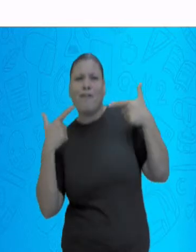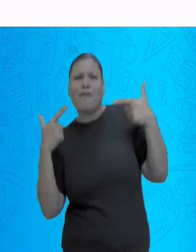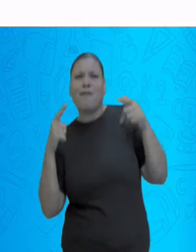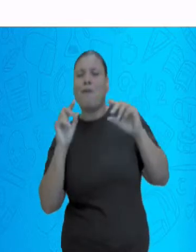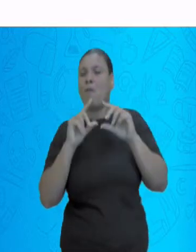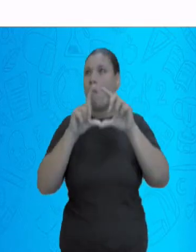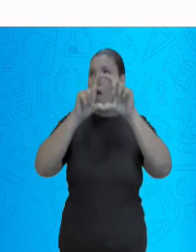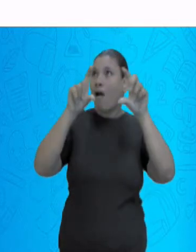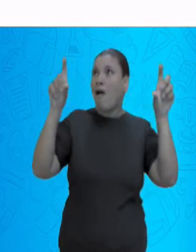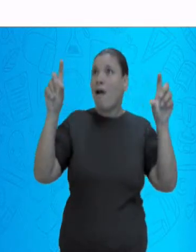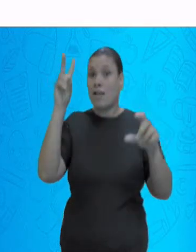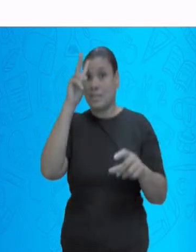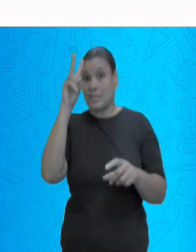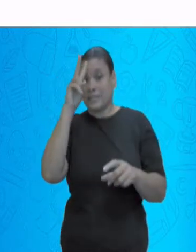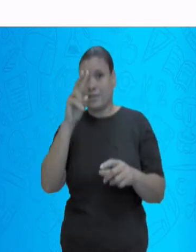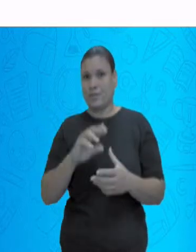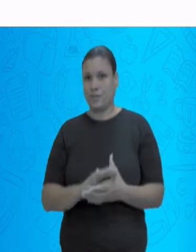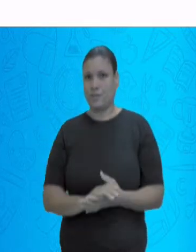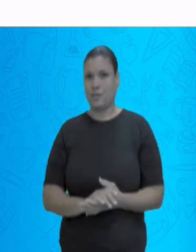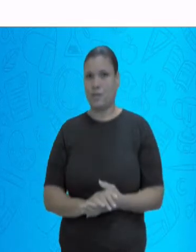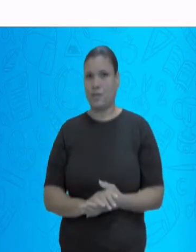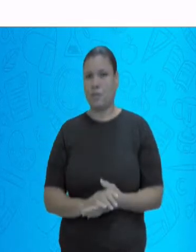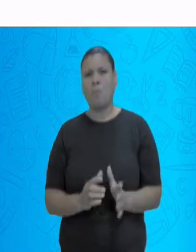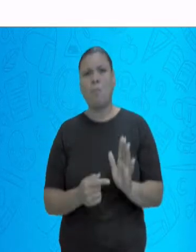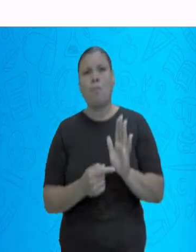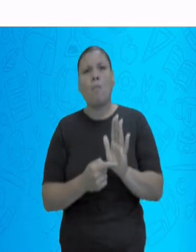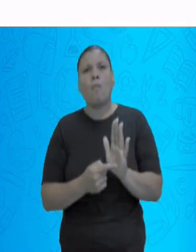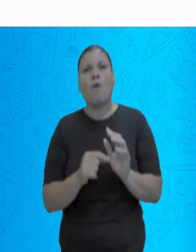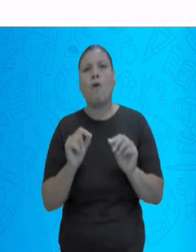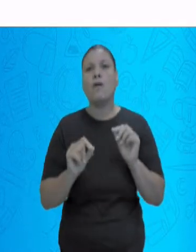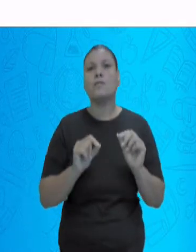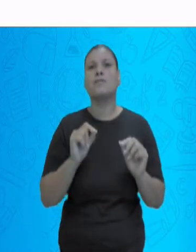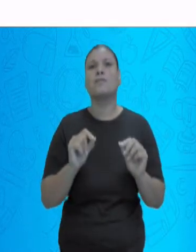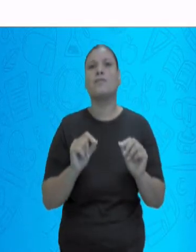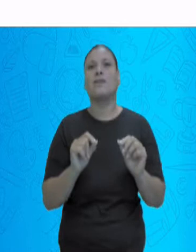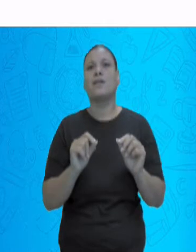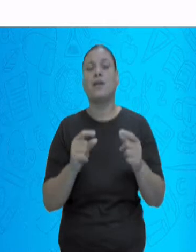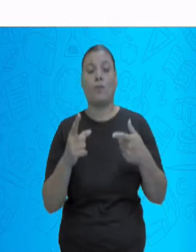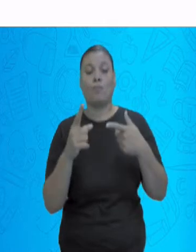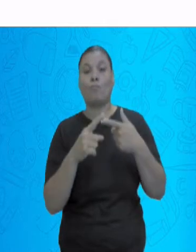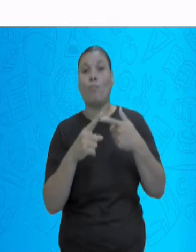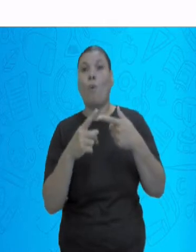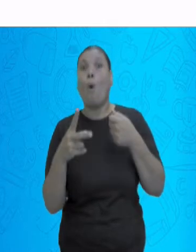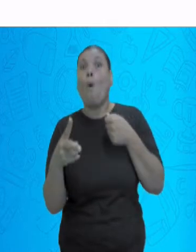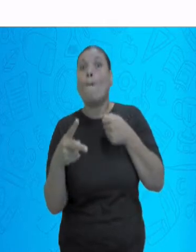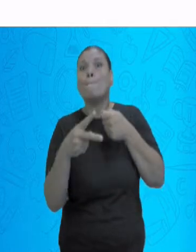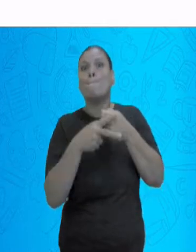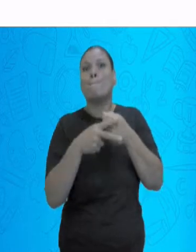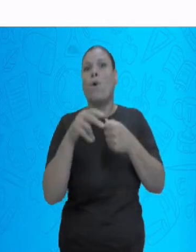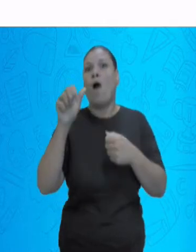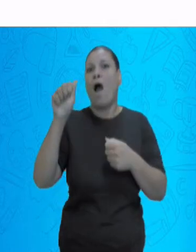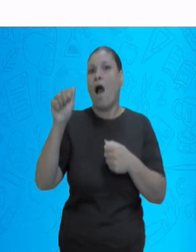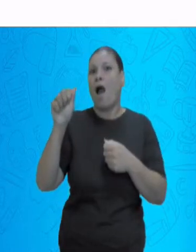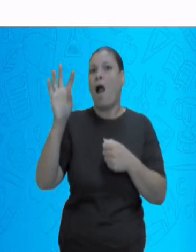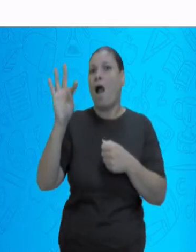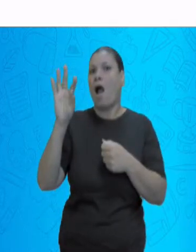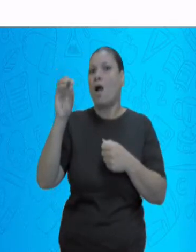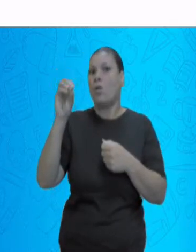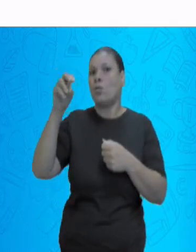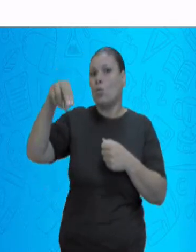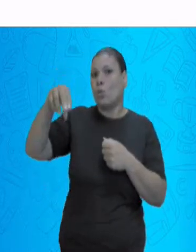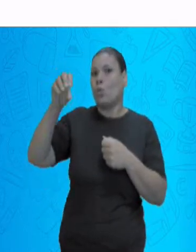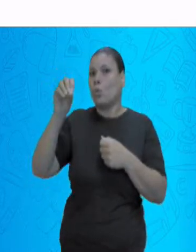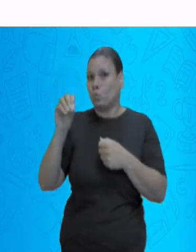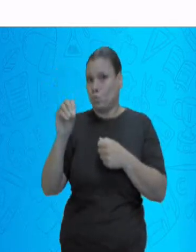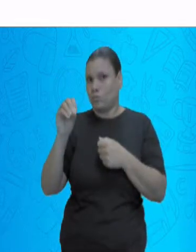gramatical, a posição do pronome átono em relação ao verbo. Antigamente,